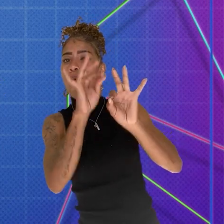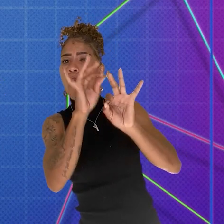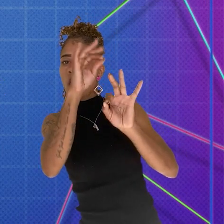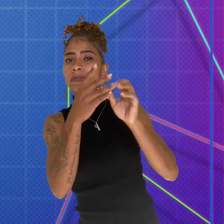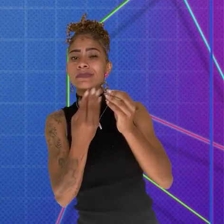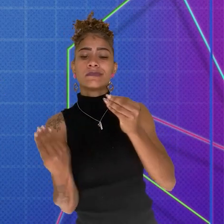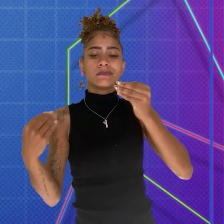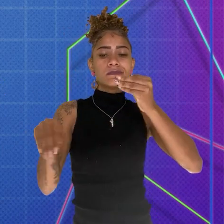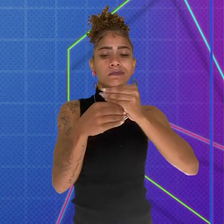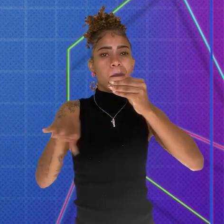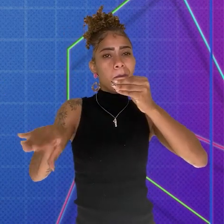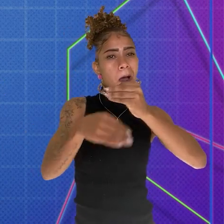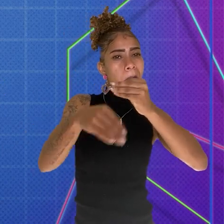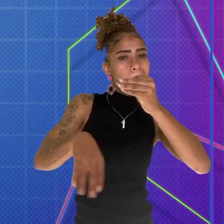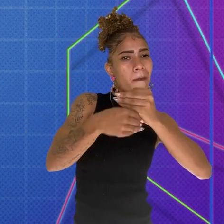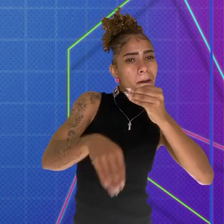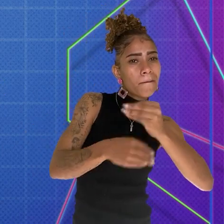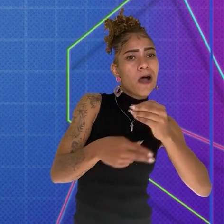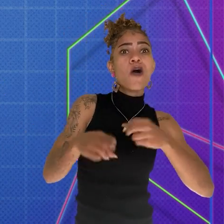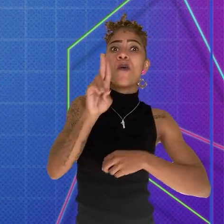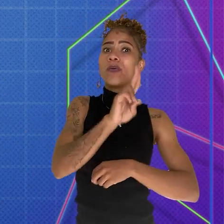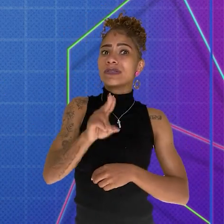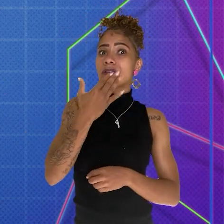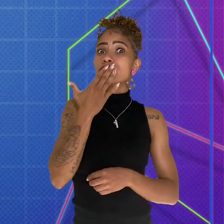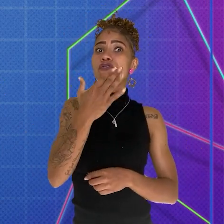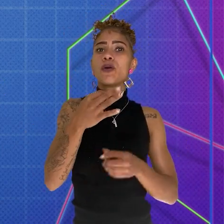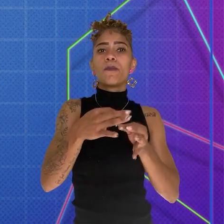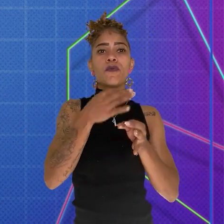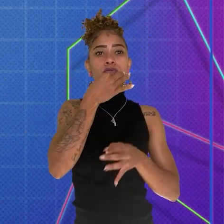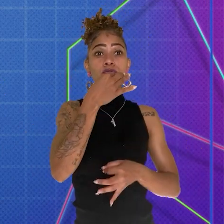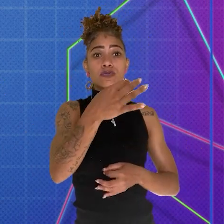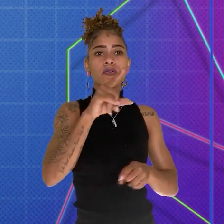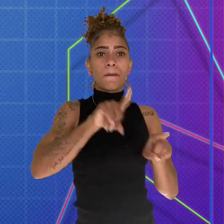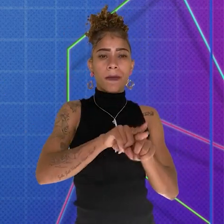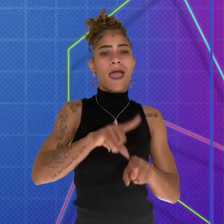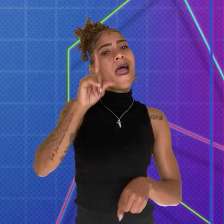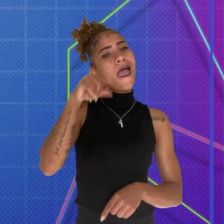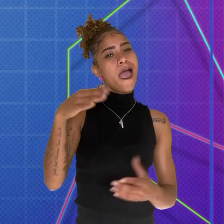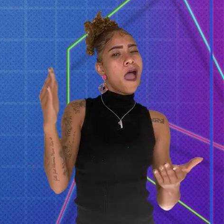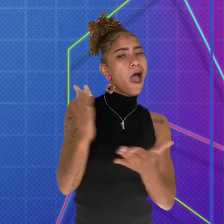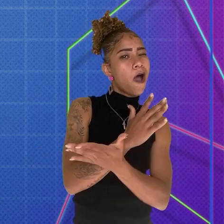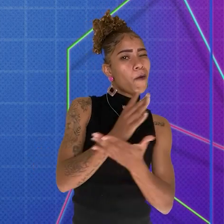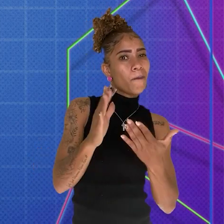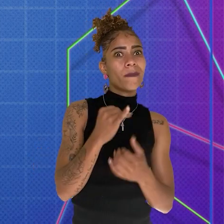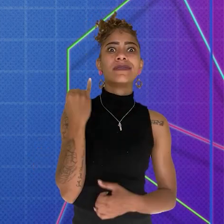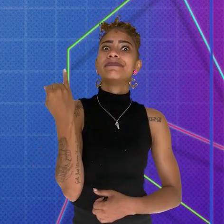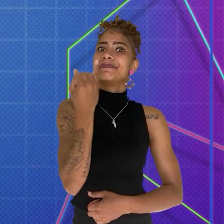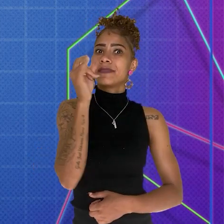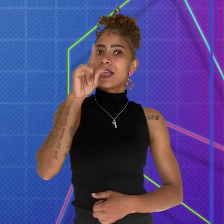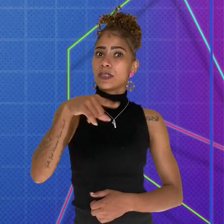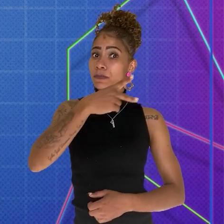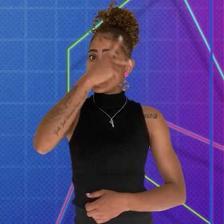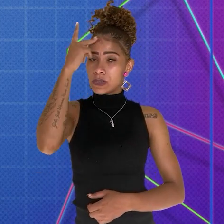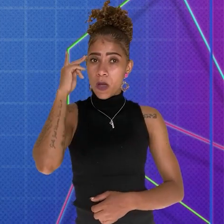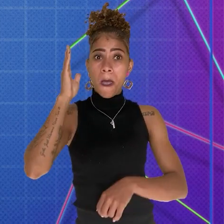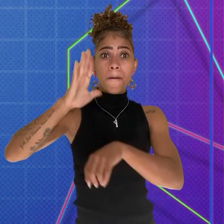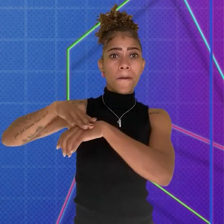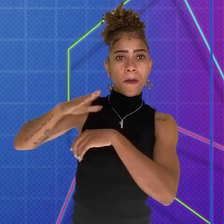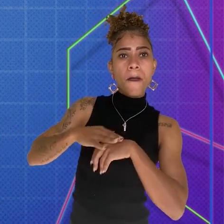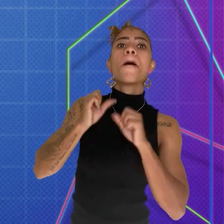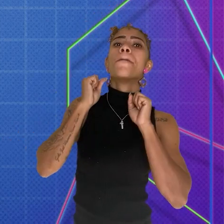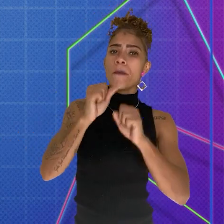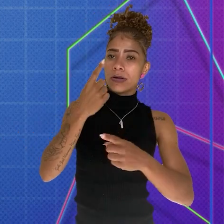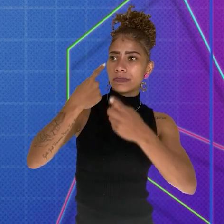e adicionar os efeitos sonoros adicionais, usar camadas de som e ajustar o pitch são algumas das etapas importantes que os